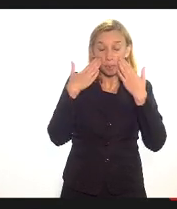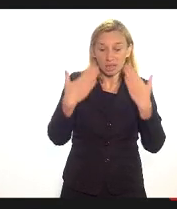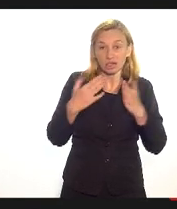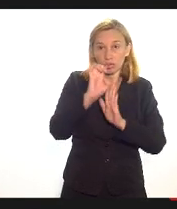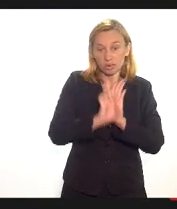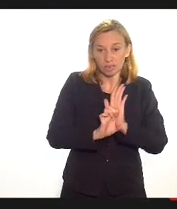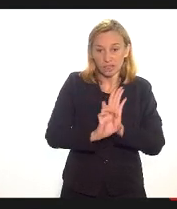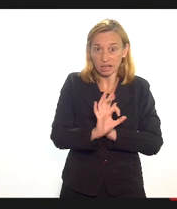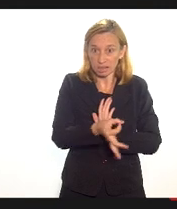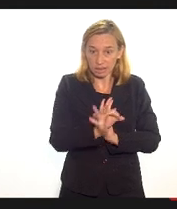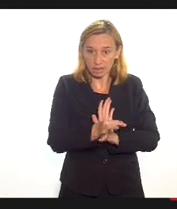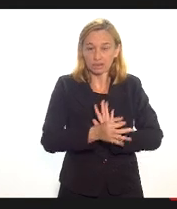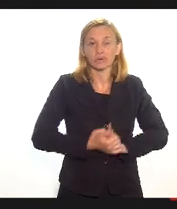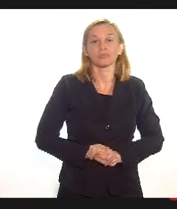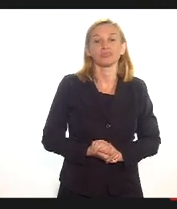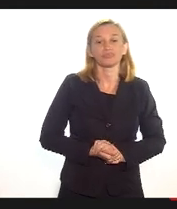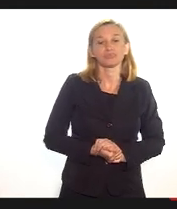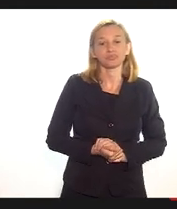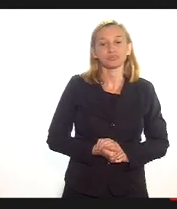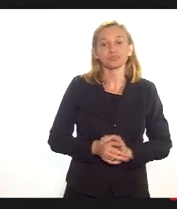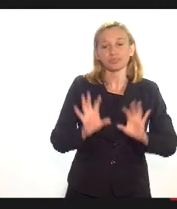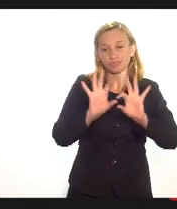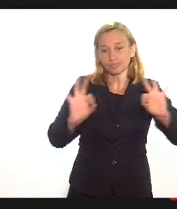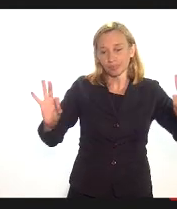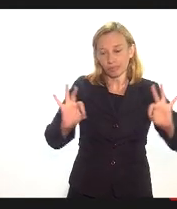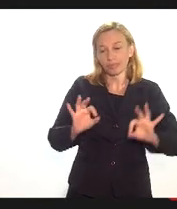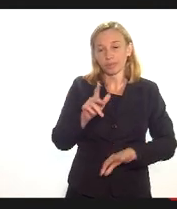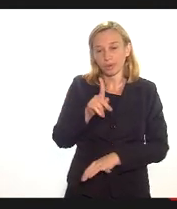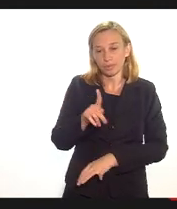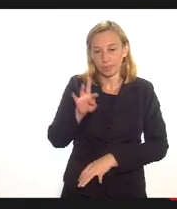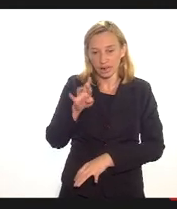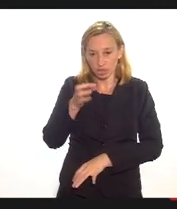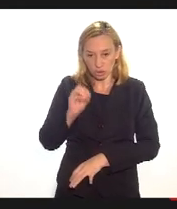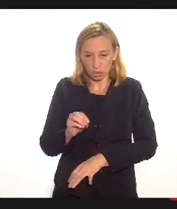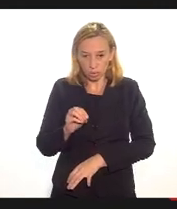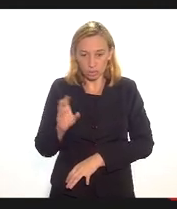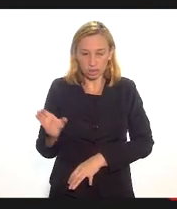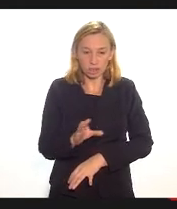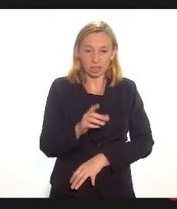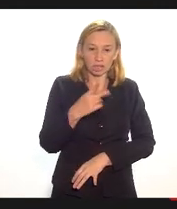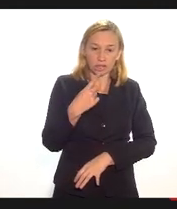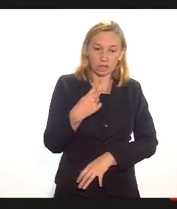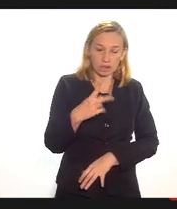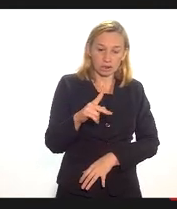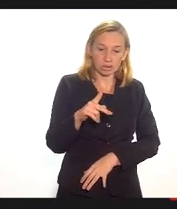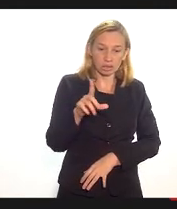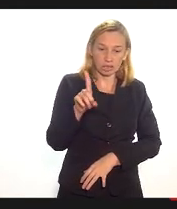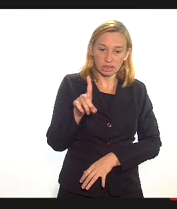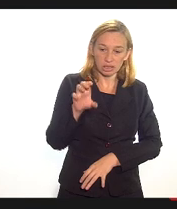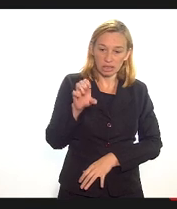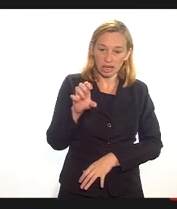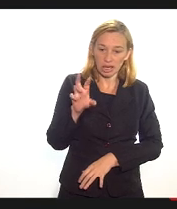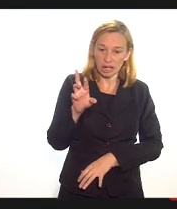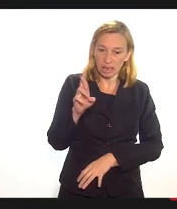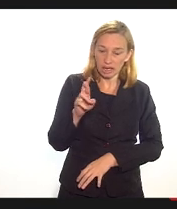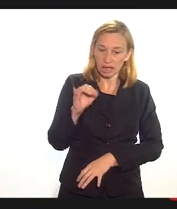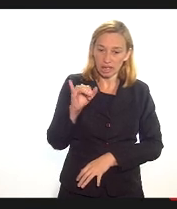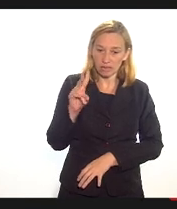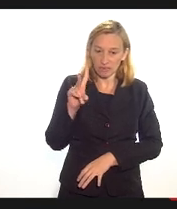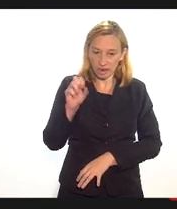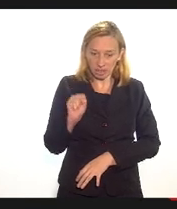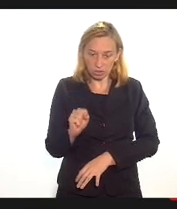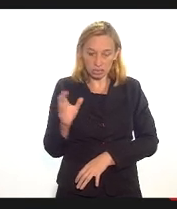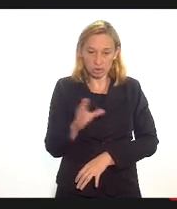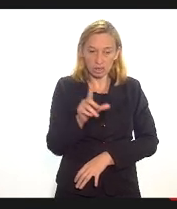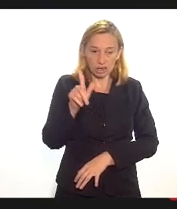supressiva dessa frase, petróleo e seus derivados, inclusive gasosos. Isso provocou